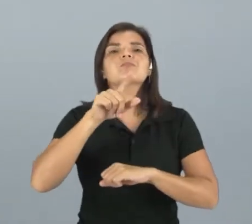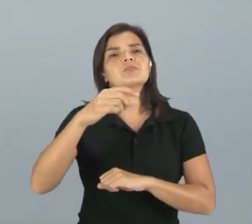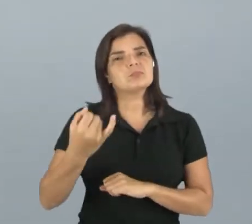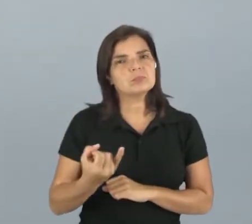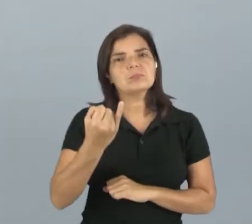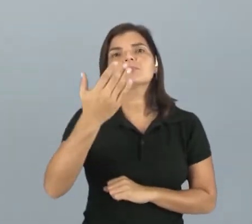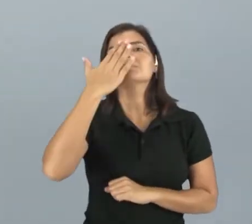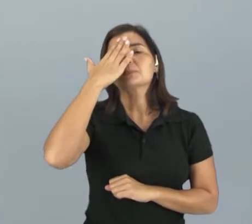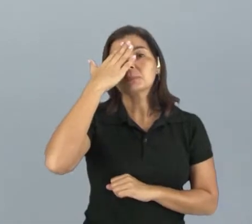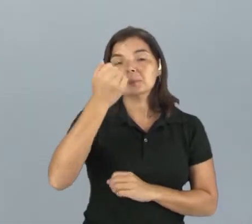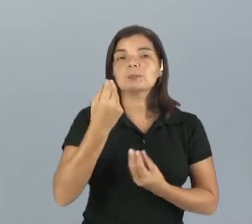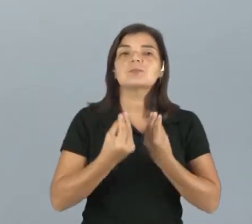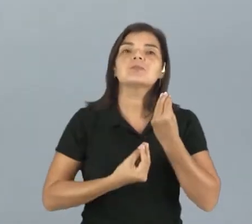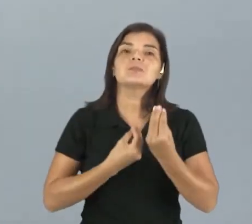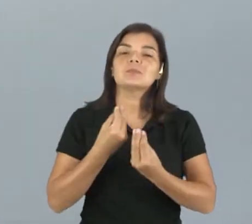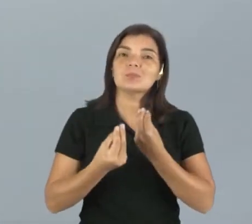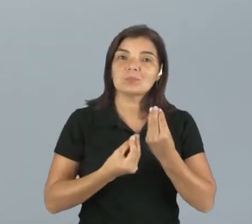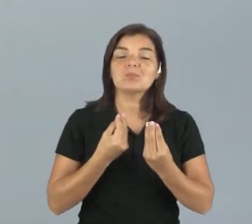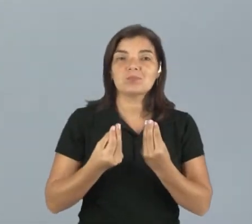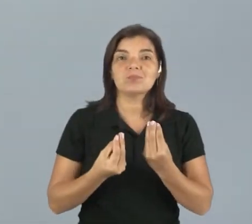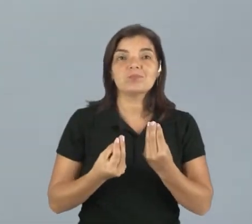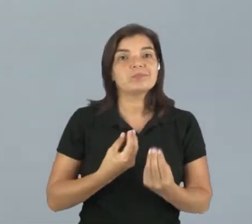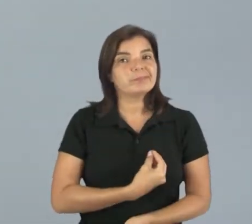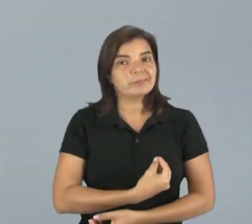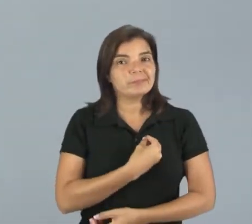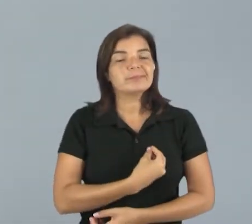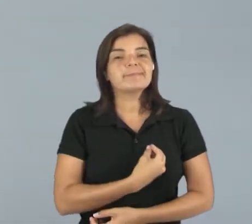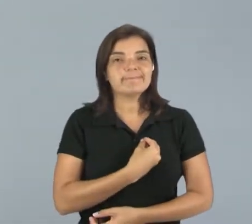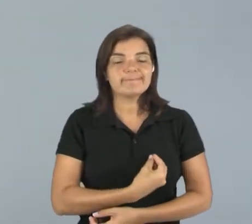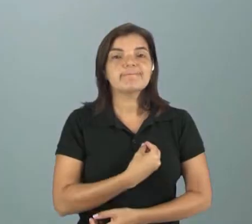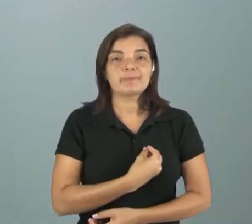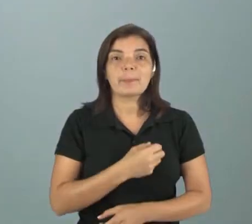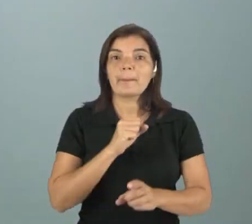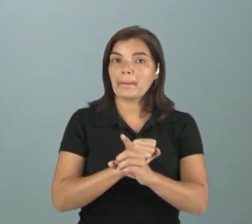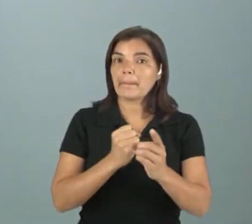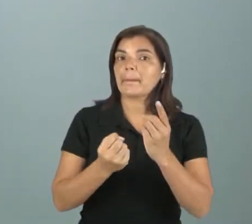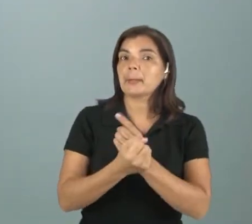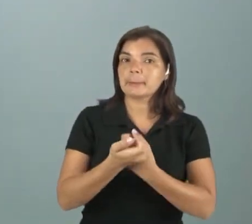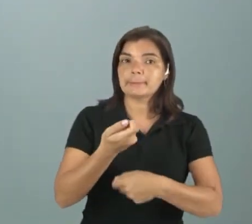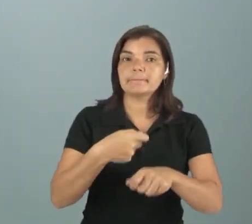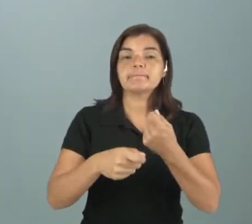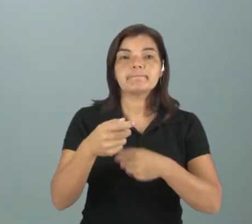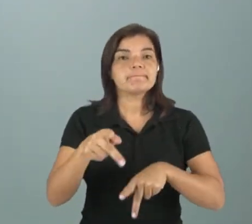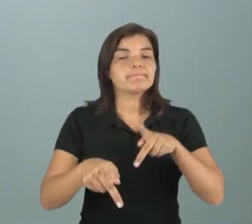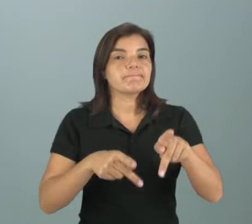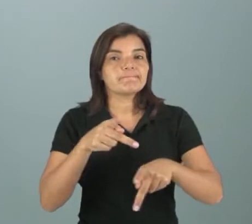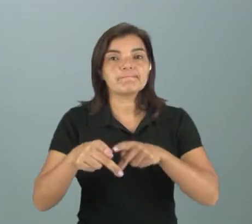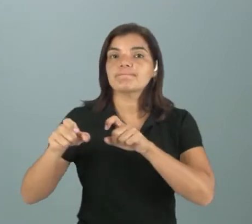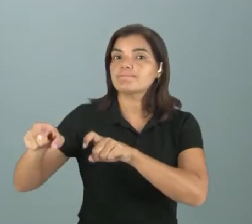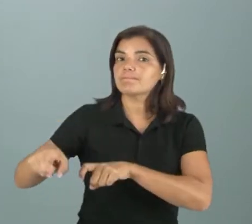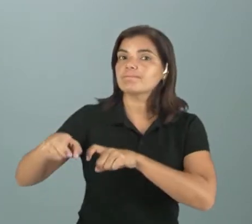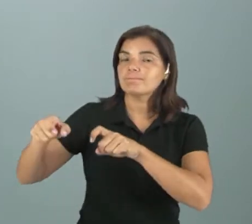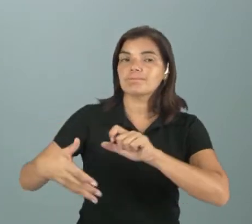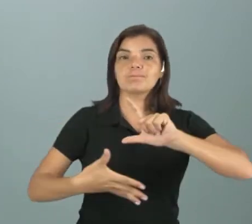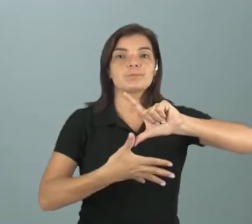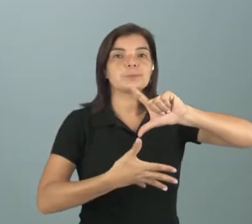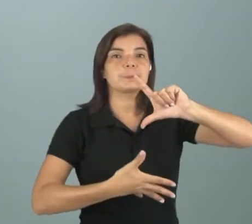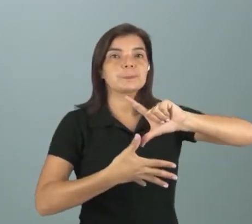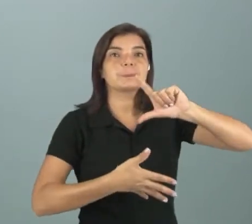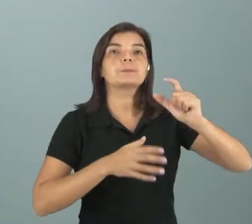importante saber como é que é a condição de vida, a condição socioeconômica dessas populações que vivem no campo na América